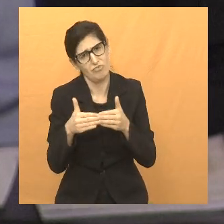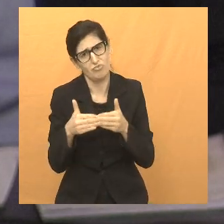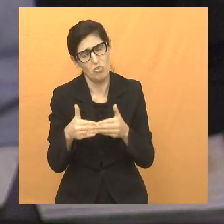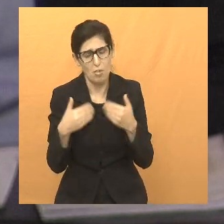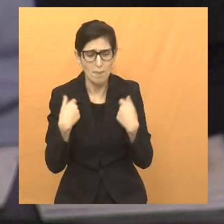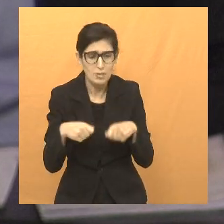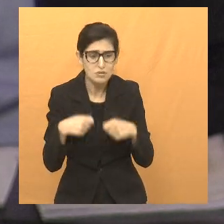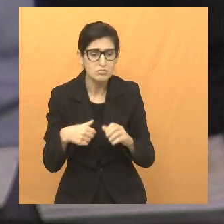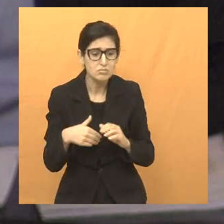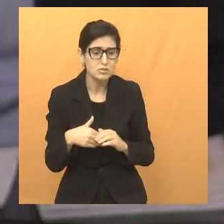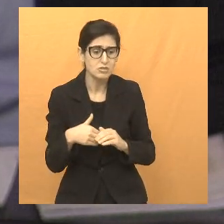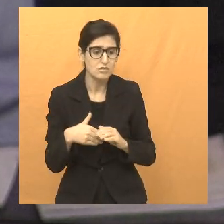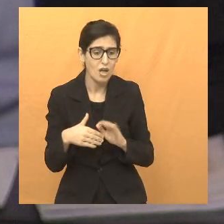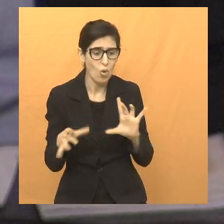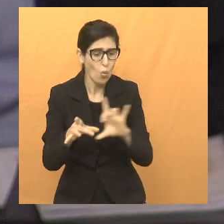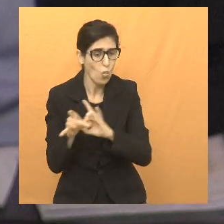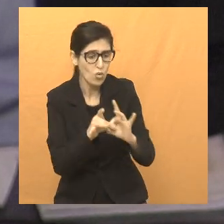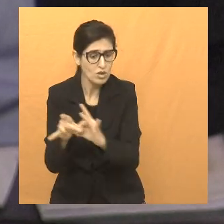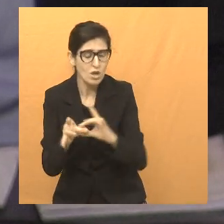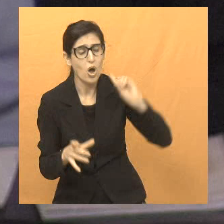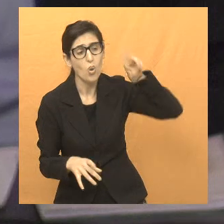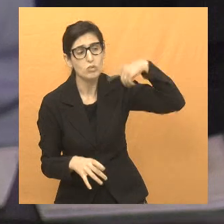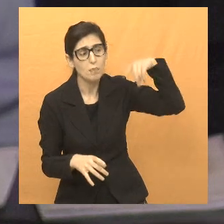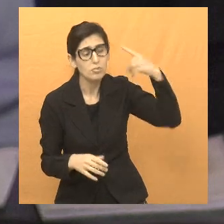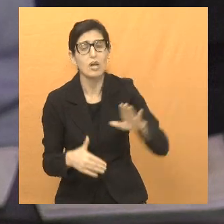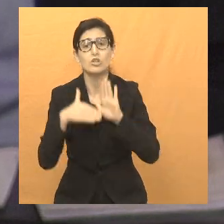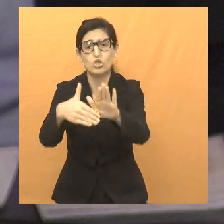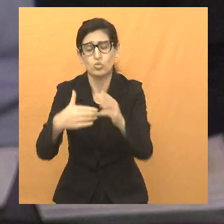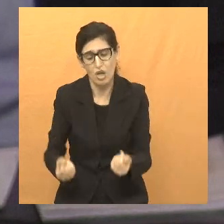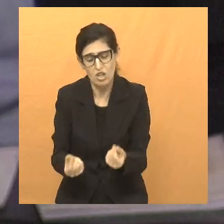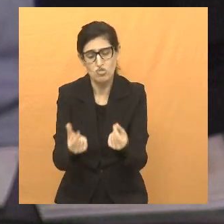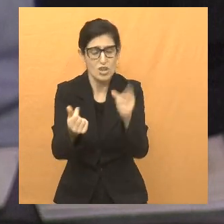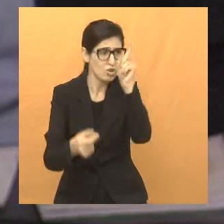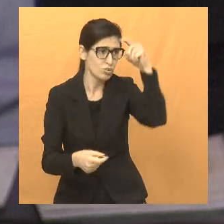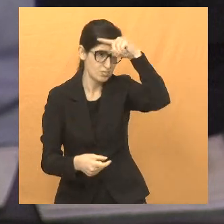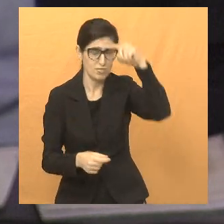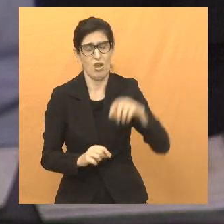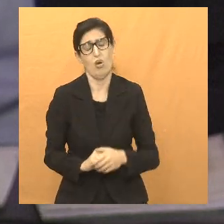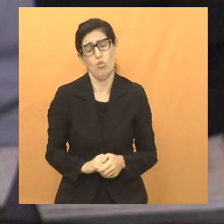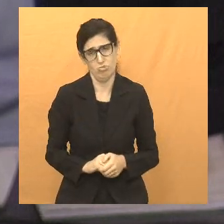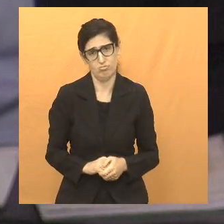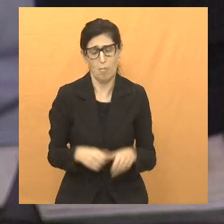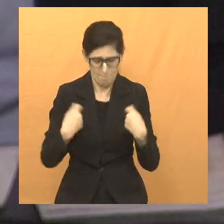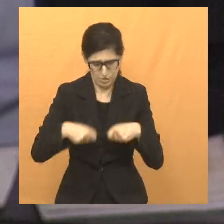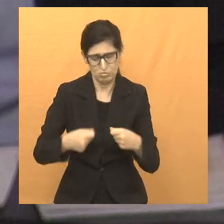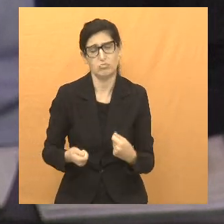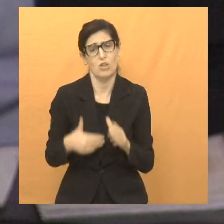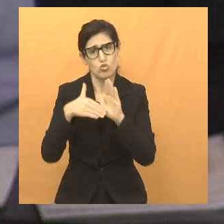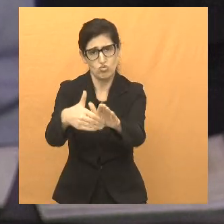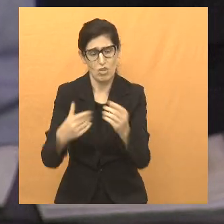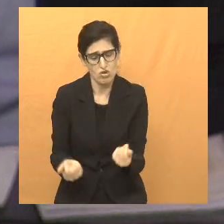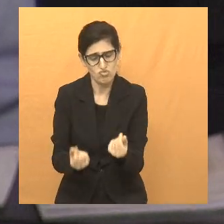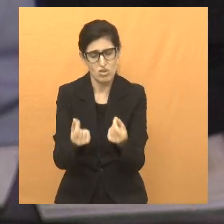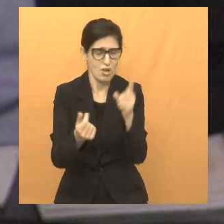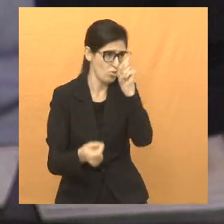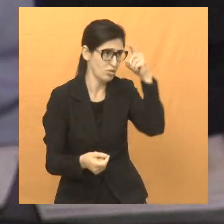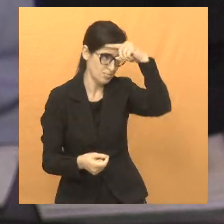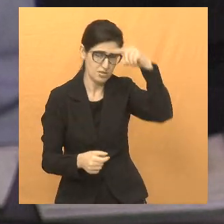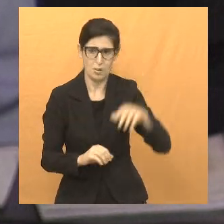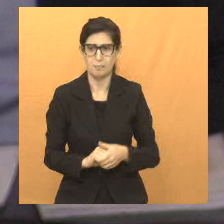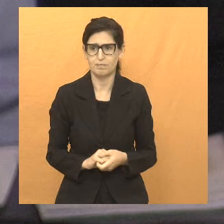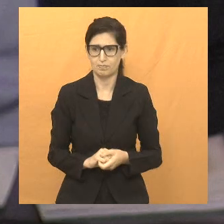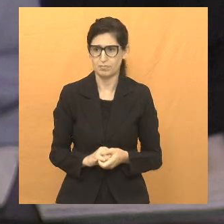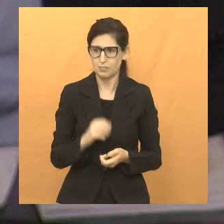sensibilizem seus deputados para a situação que estamos vivendo hoje. Acho que, assim, Se quiserem, não sei se é o rito aí,